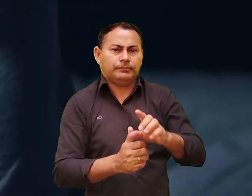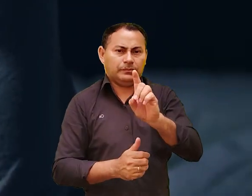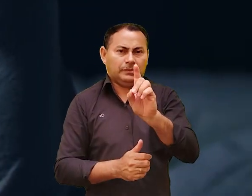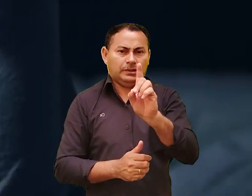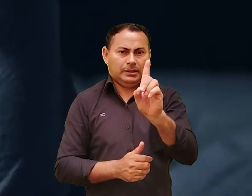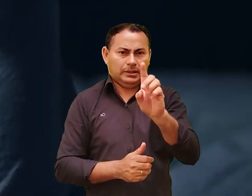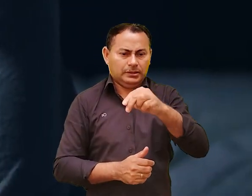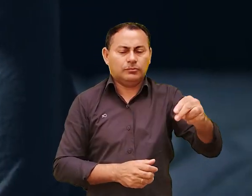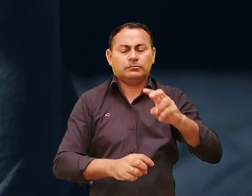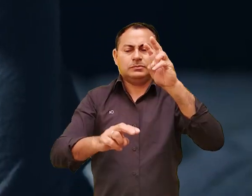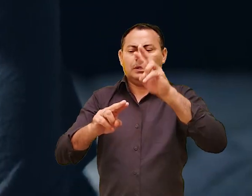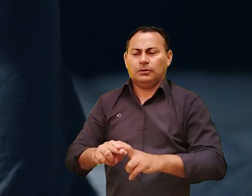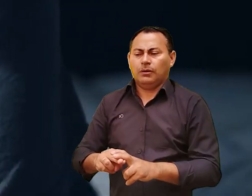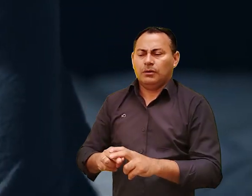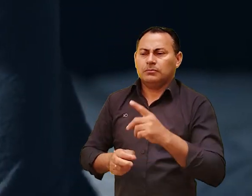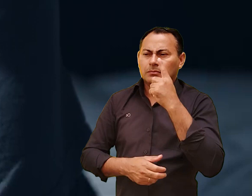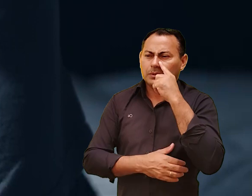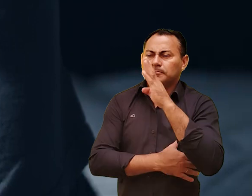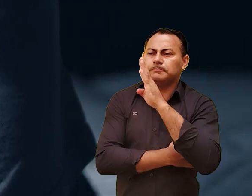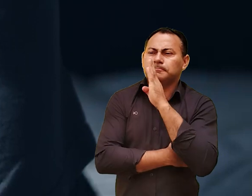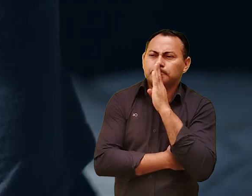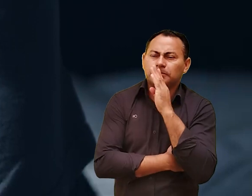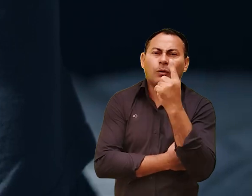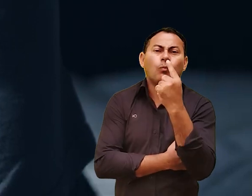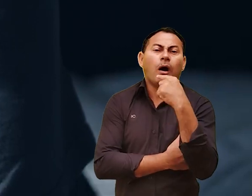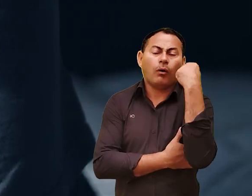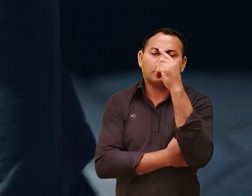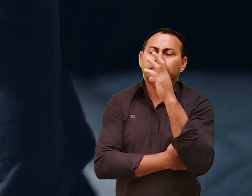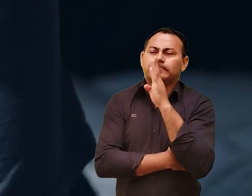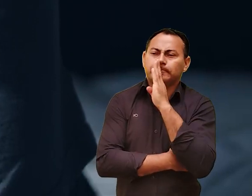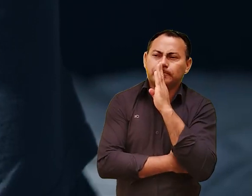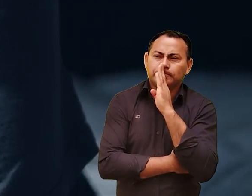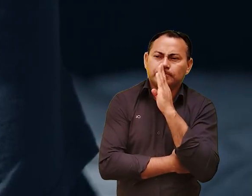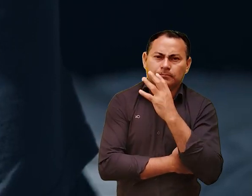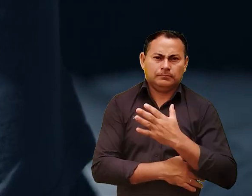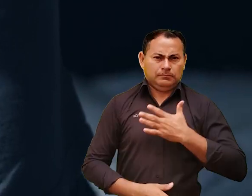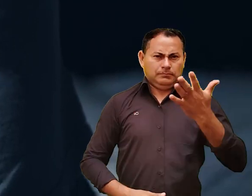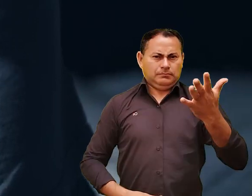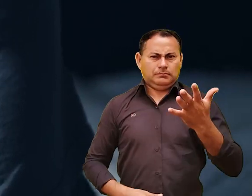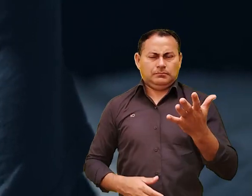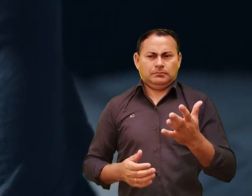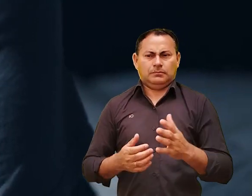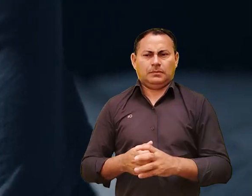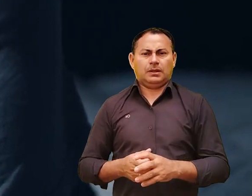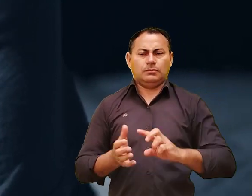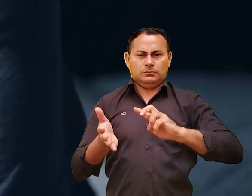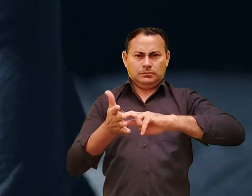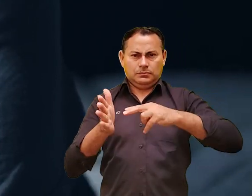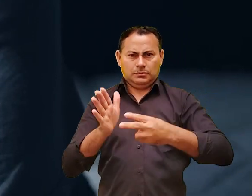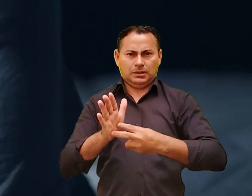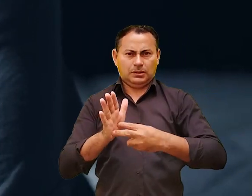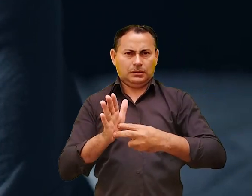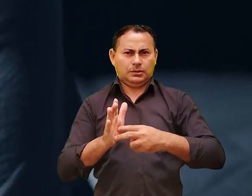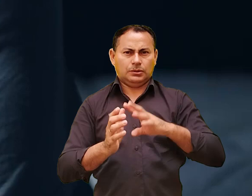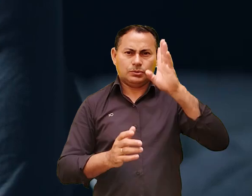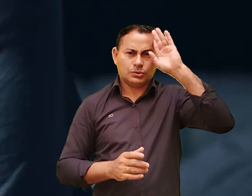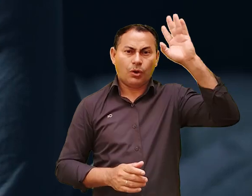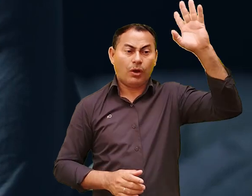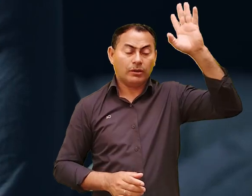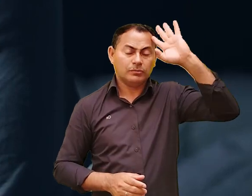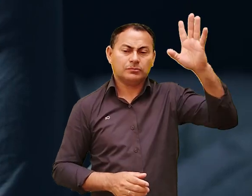Daniel sentou-se estarrecido e silencioso por 1 hora, chocado com o significado do